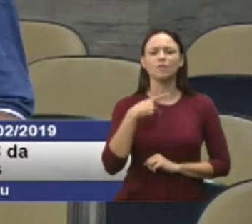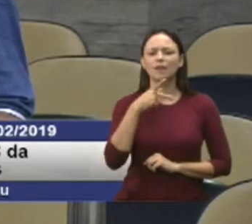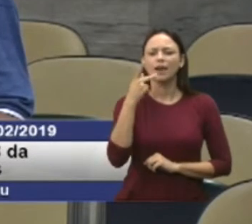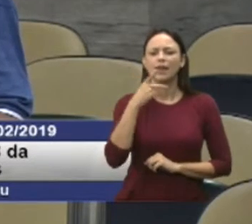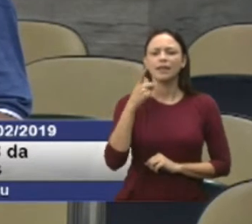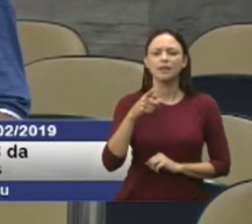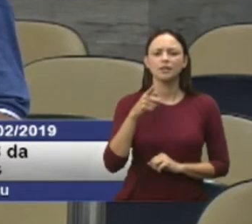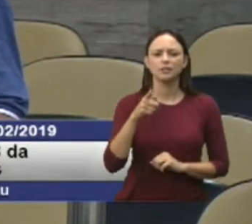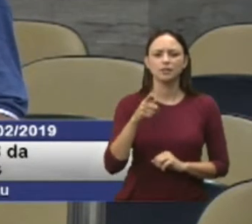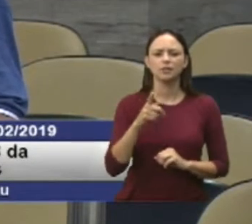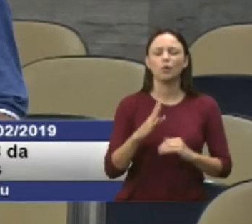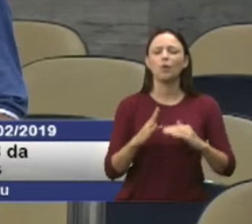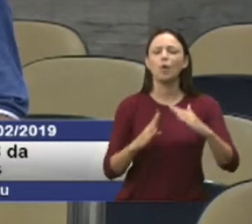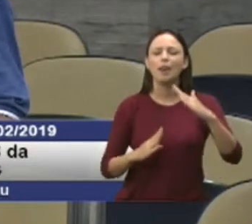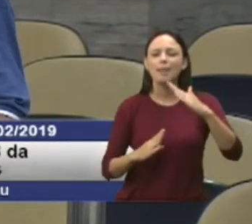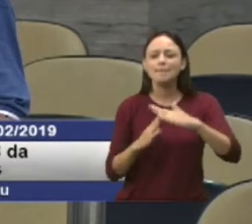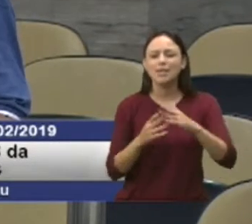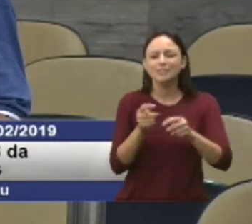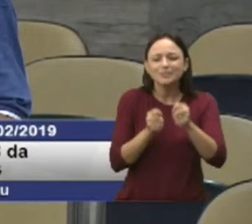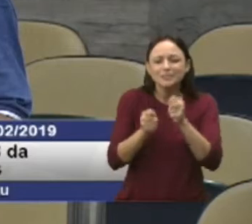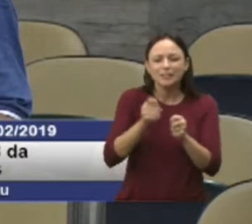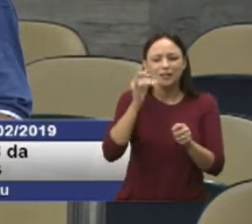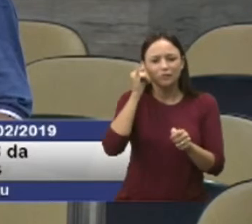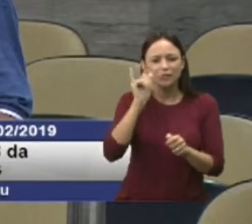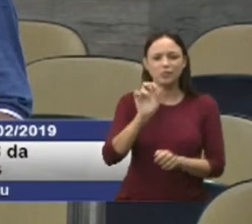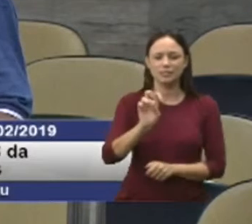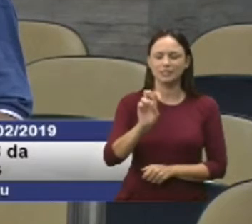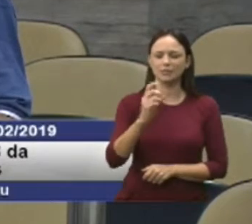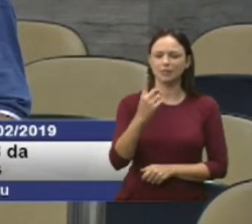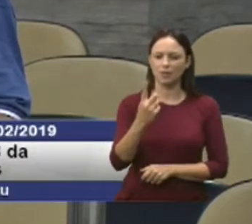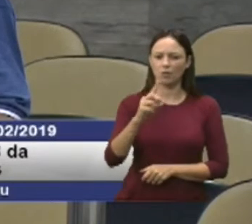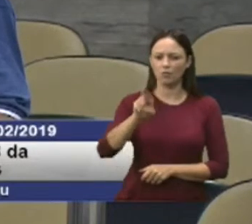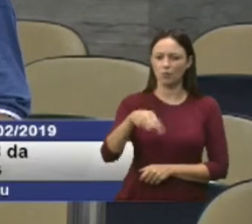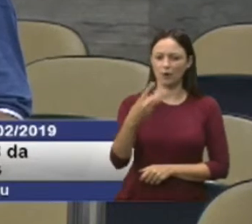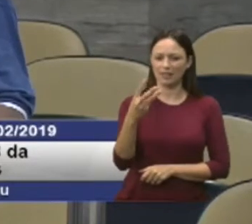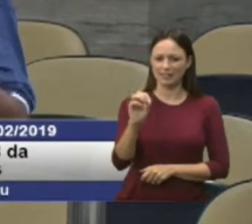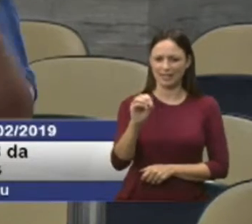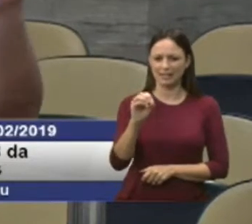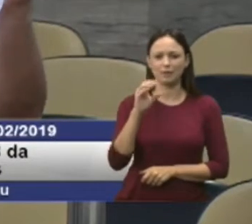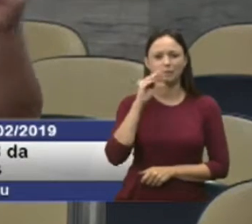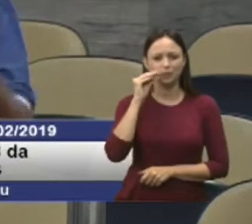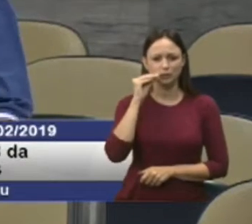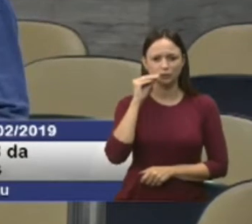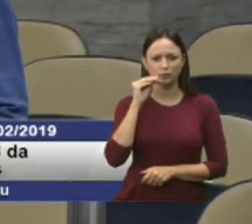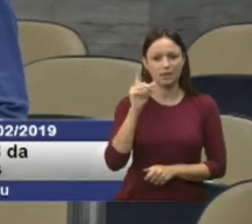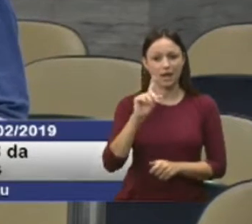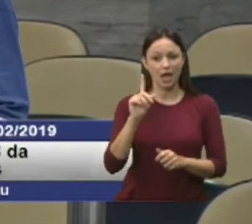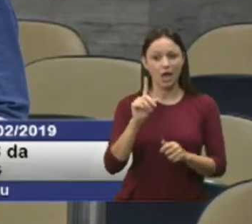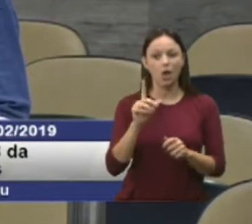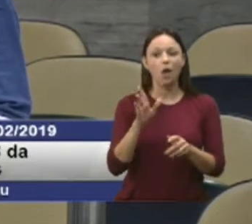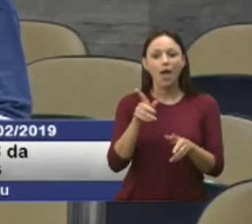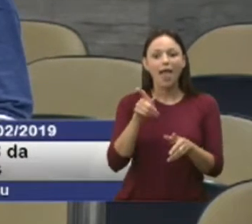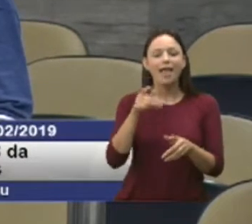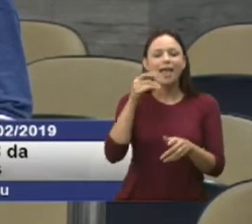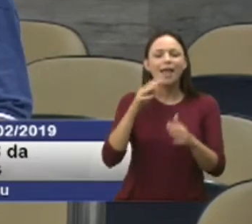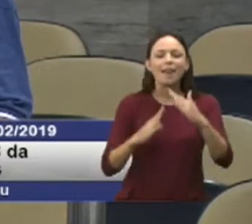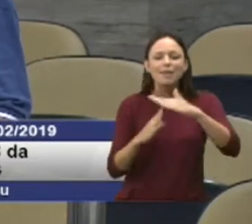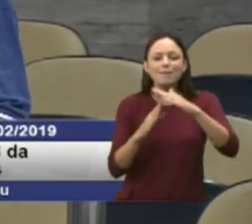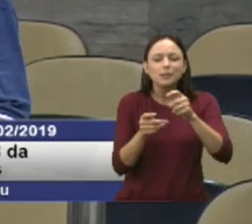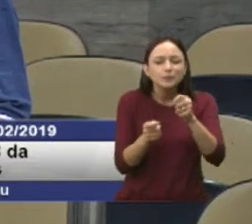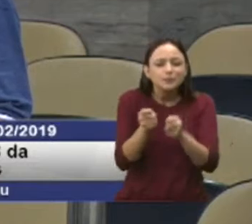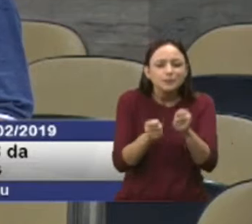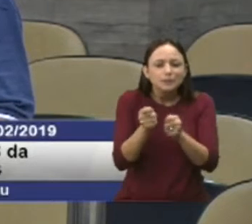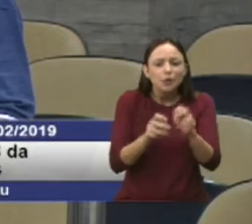limite prudencial para gasto de pessoal é 51,30. Não estou nem colocando o limite máximo, estou colocando o limite prudencial.